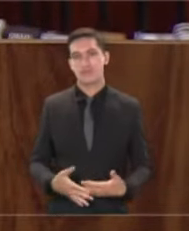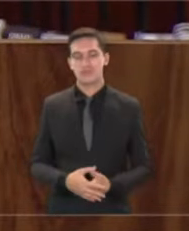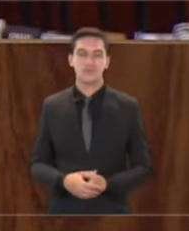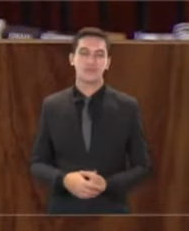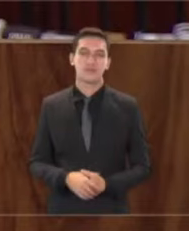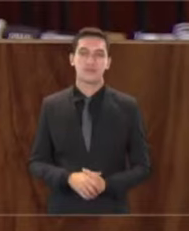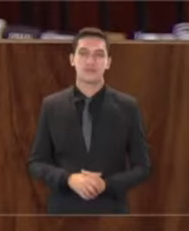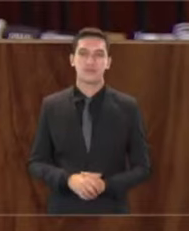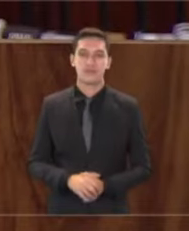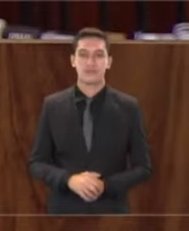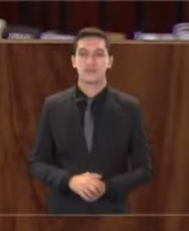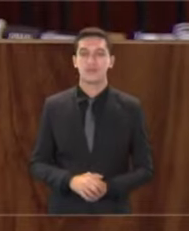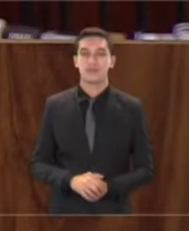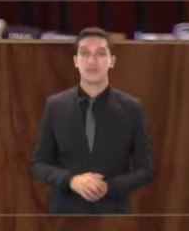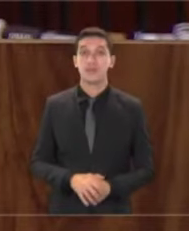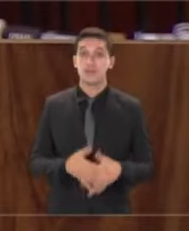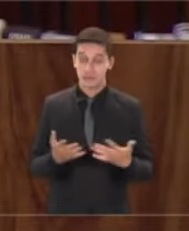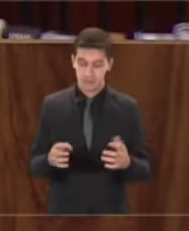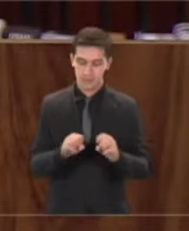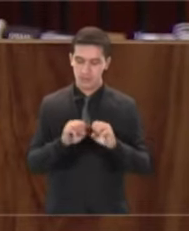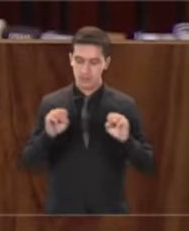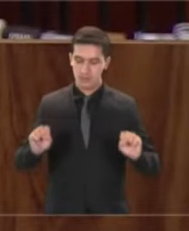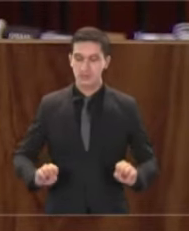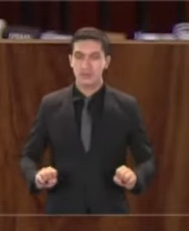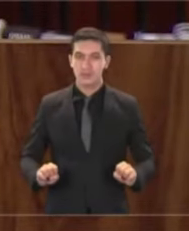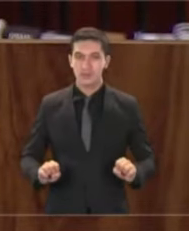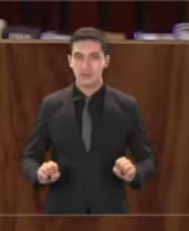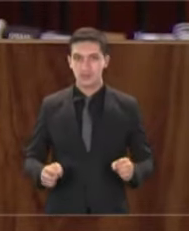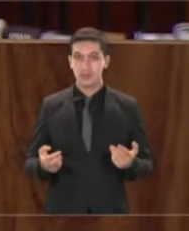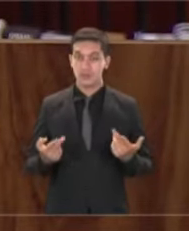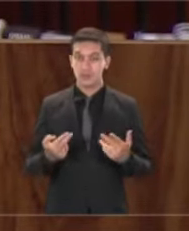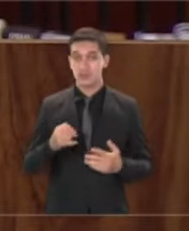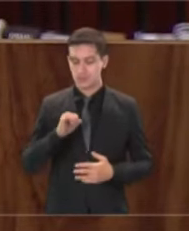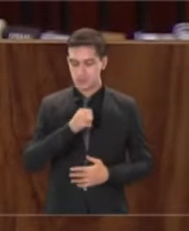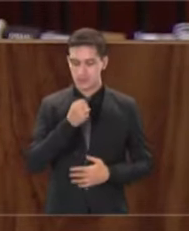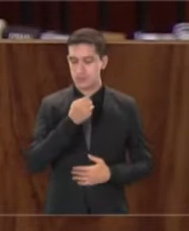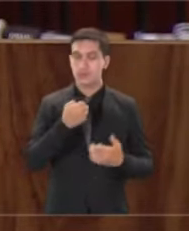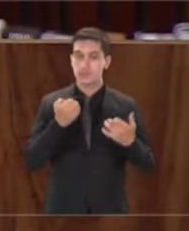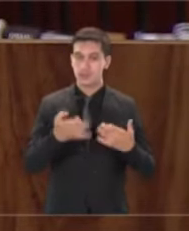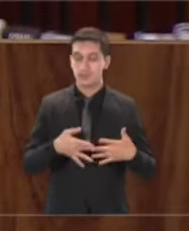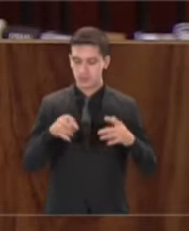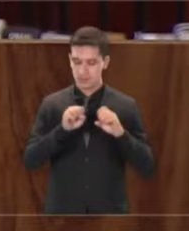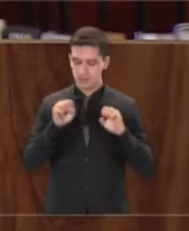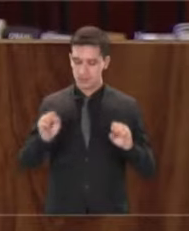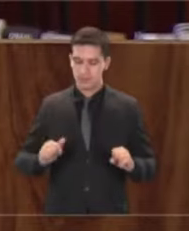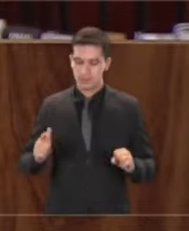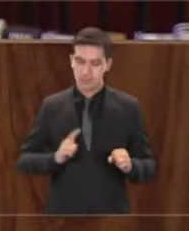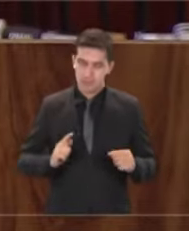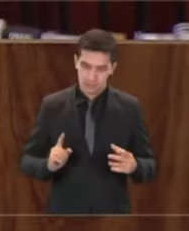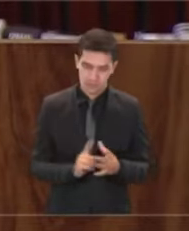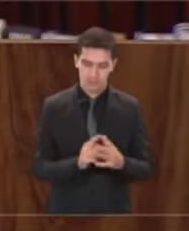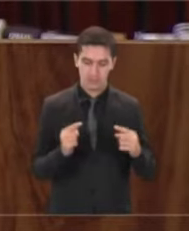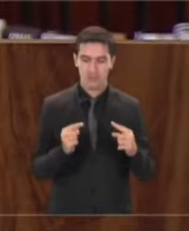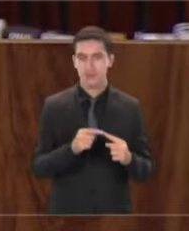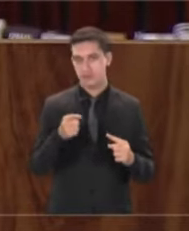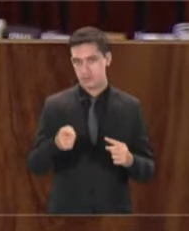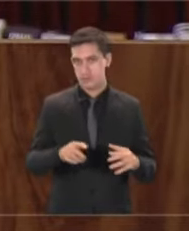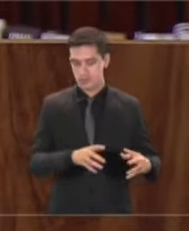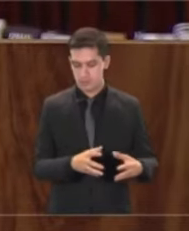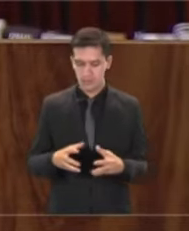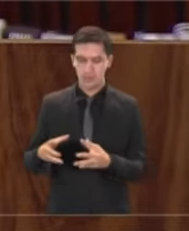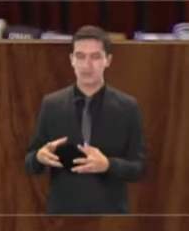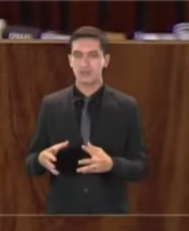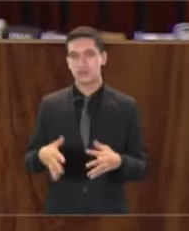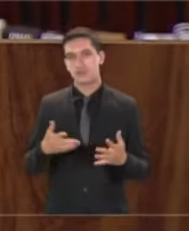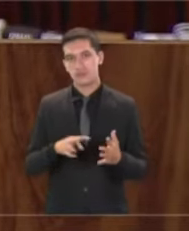então, aspas, o sistema, diz o jornalista, o sistema está coligado com essa turma, né?